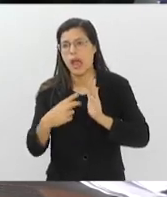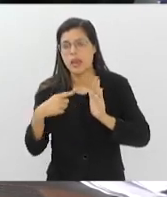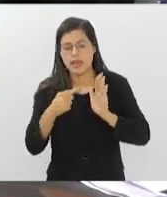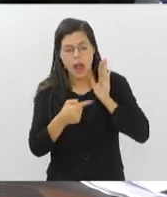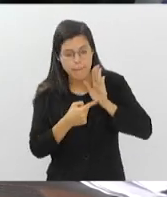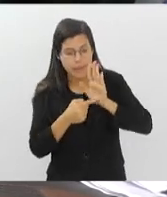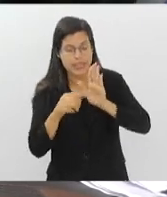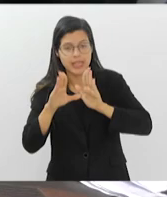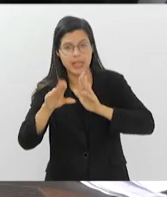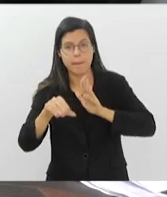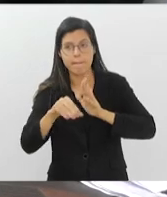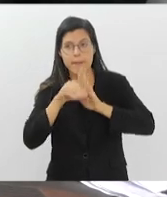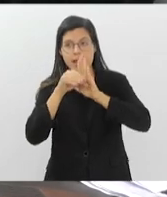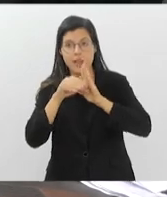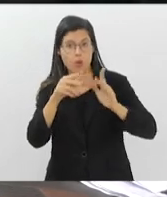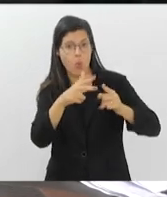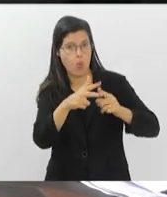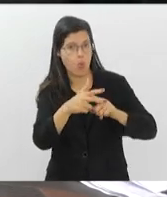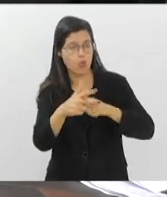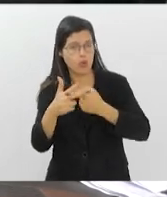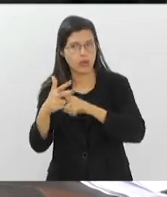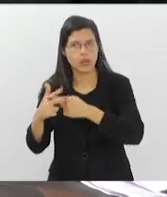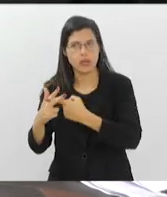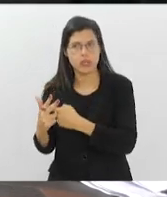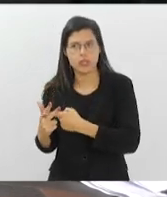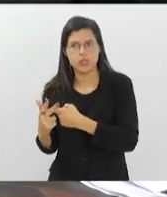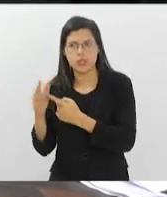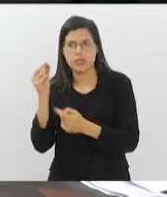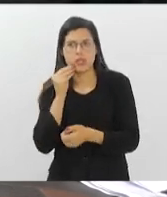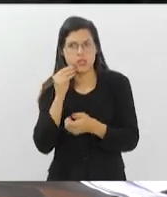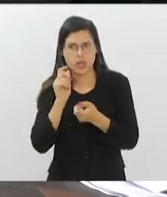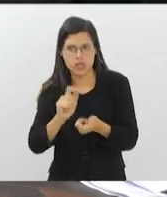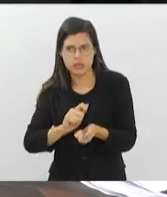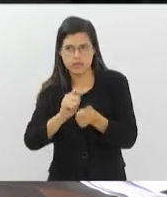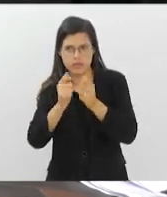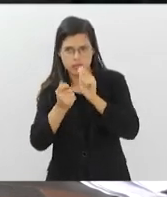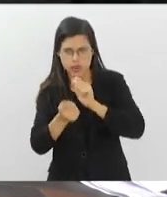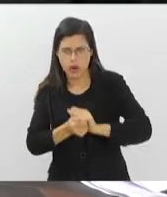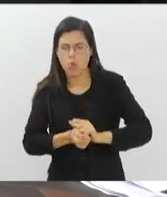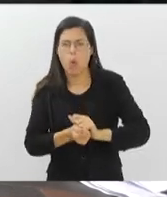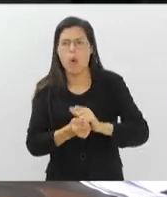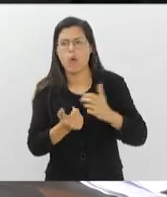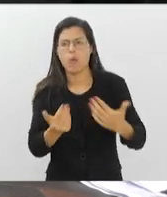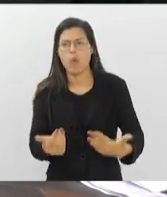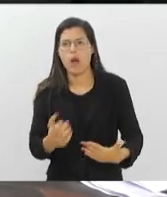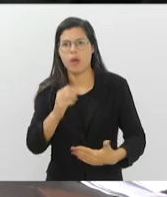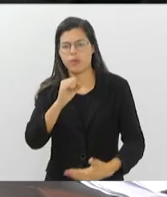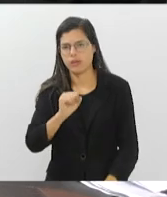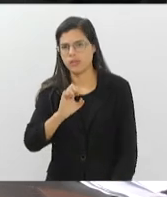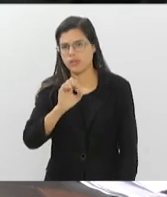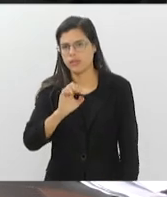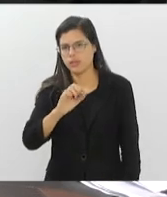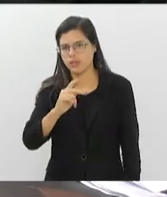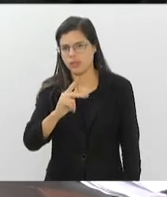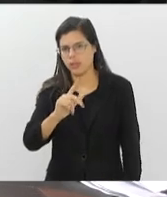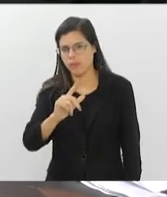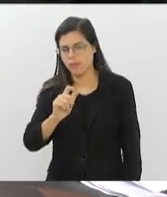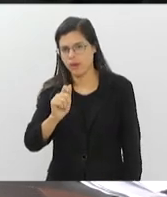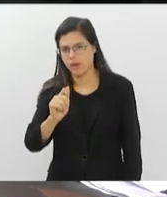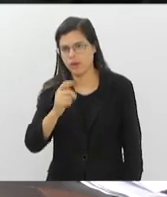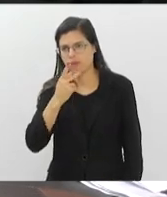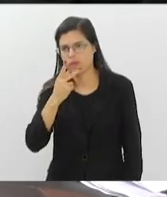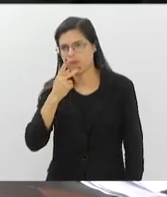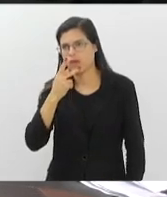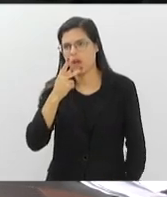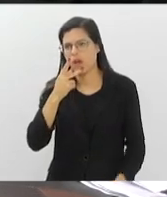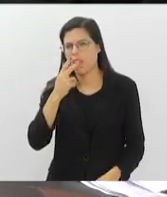emendas, corrigem, tentando adequar o que a CEPLAG diz, essa fundação não está